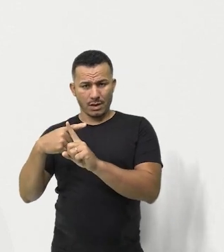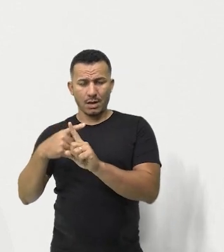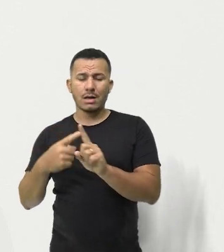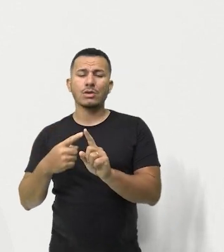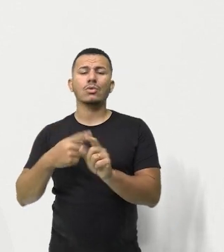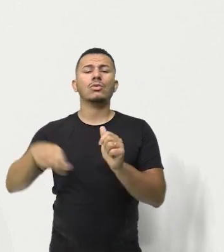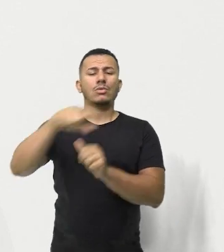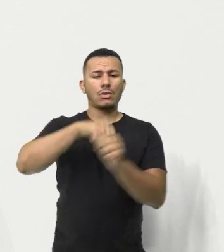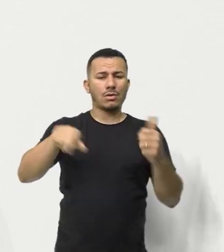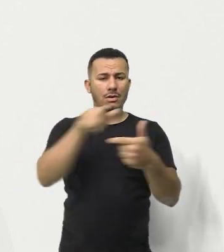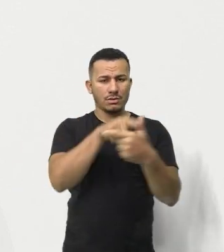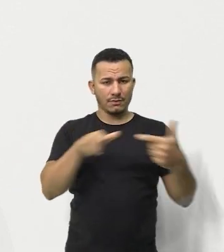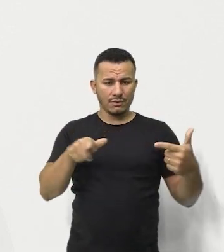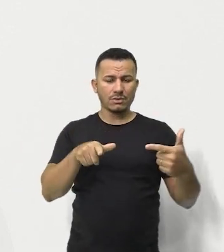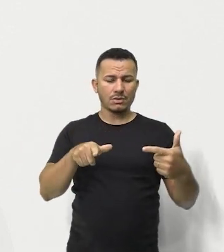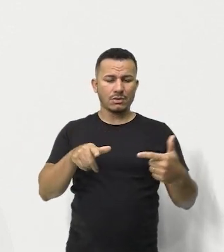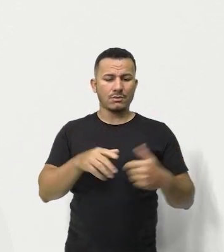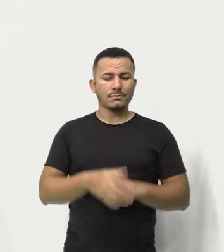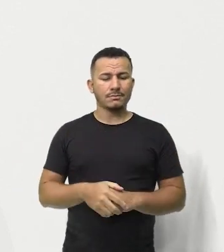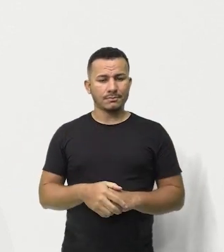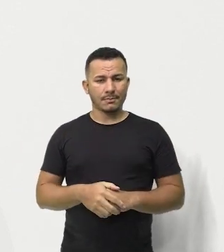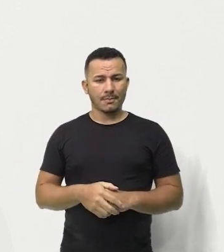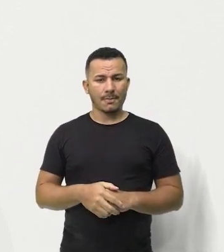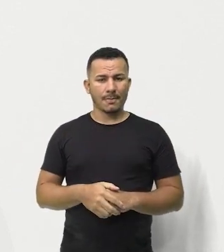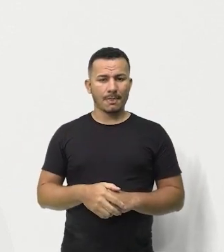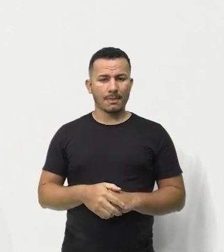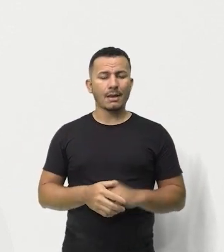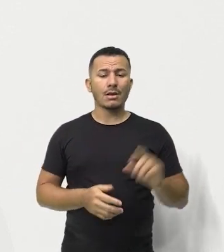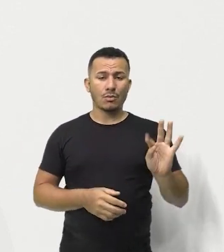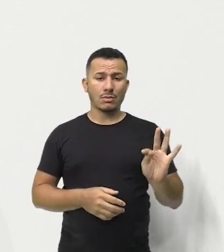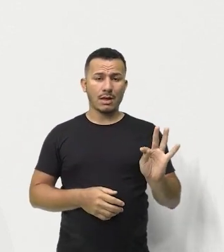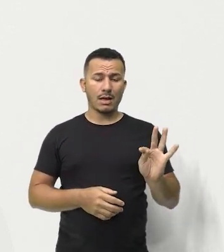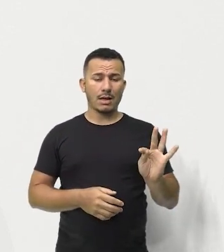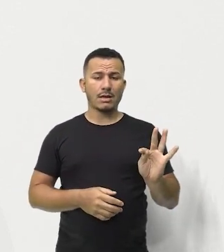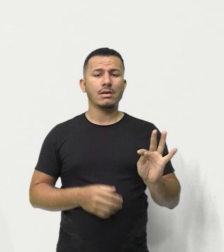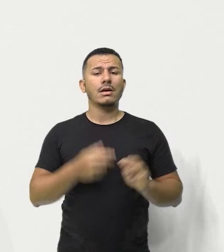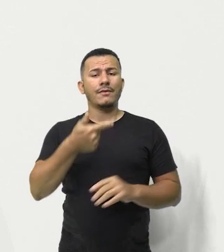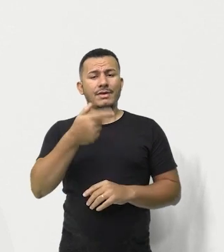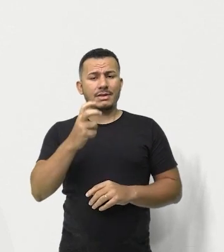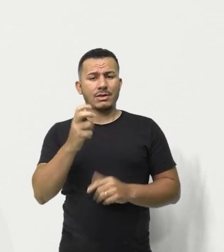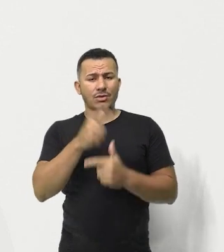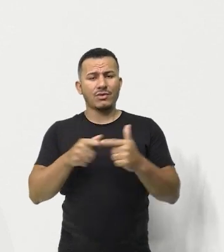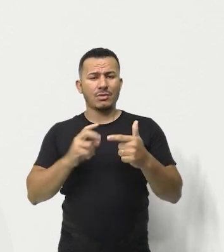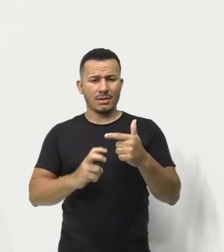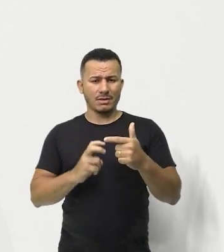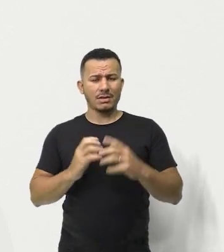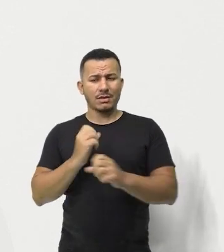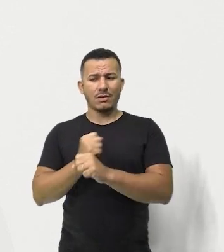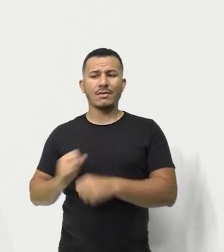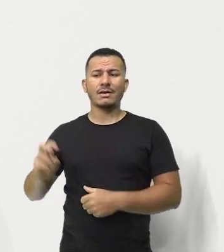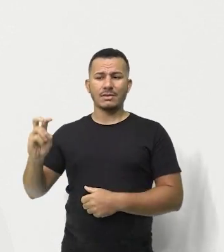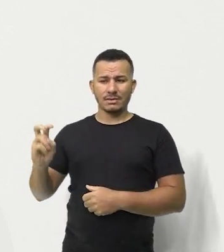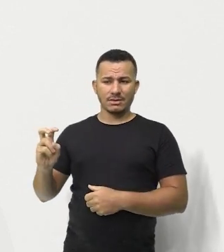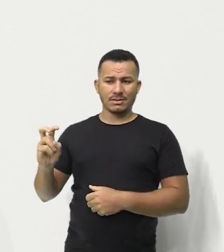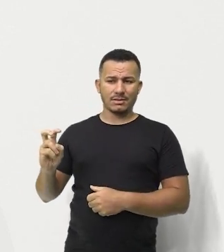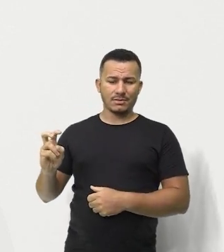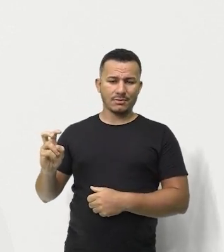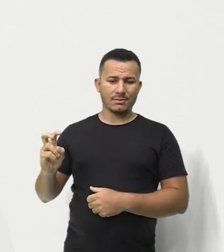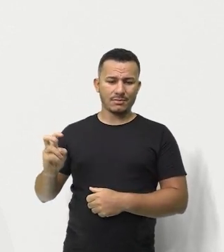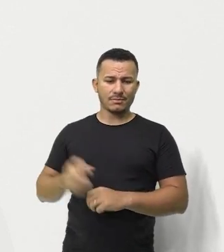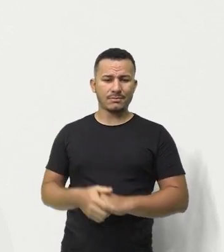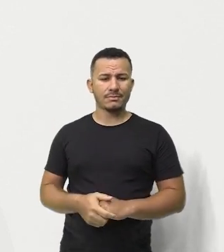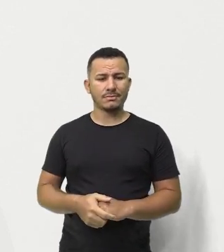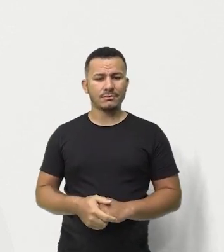dar 25. Ora, está multiplicando, esse 5 ele passa dividindo. Portanto, esse t vai